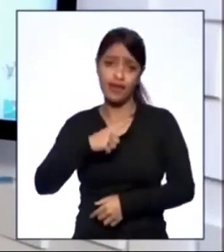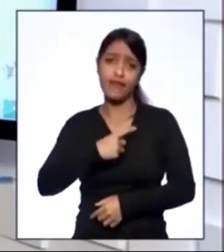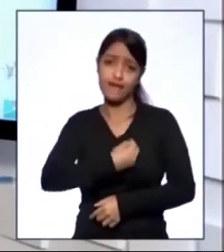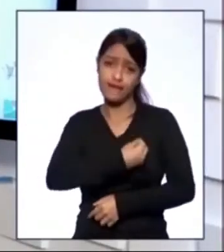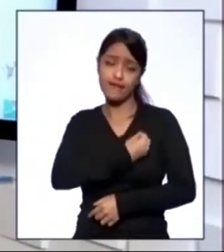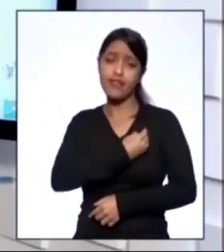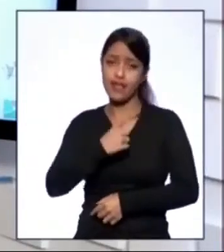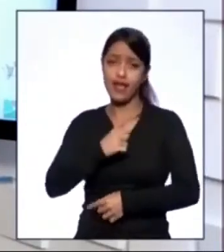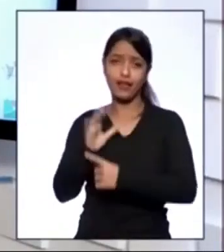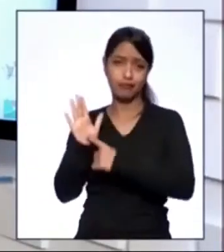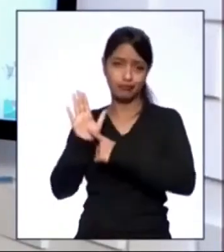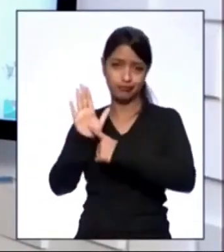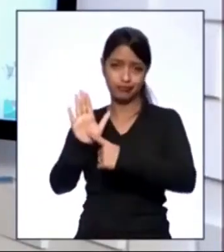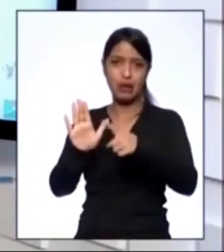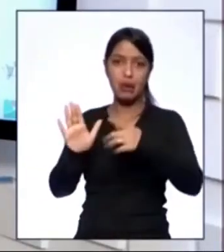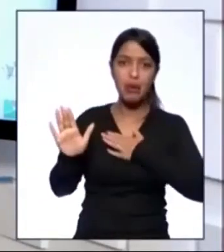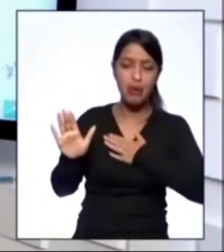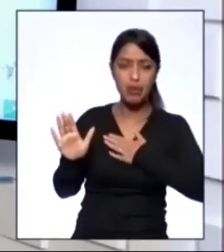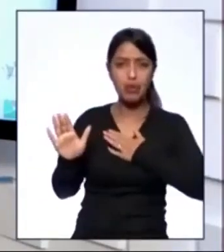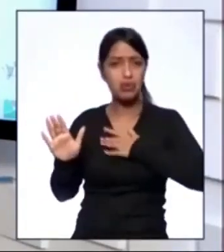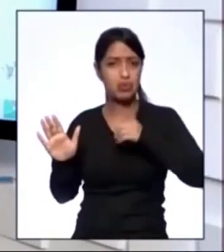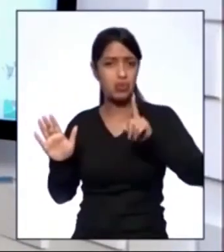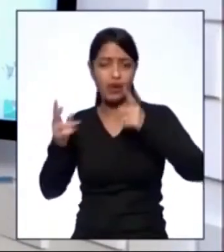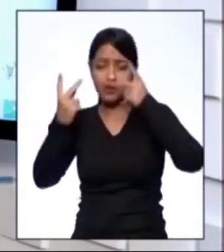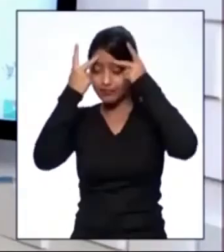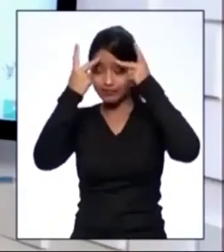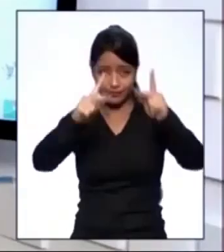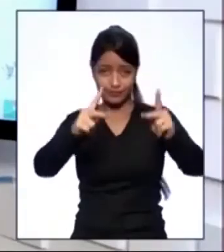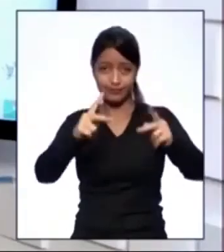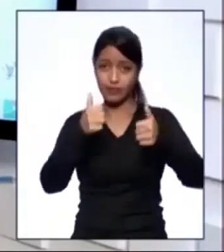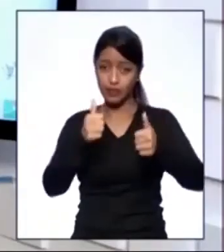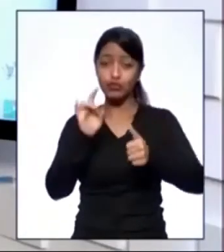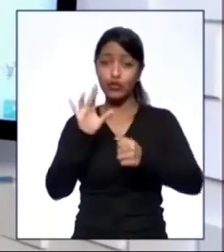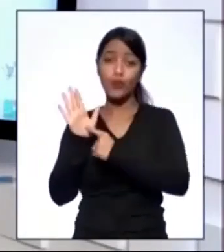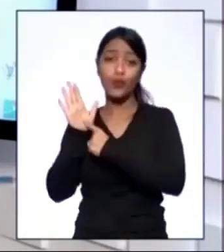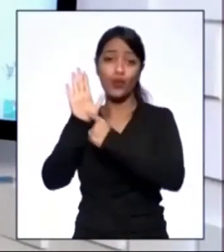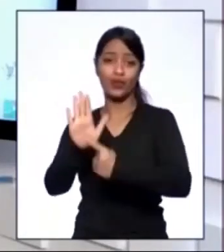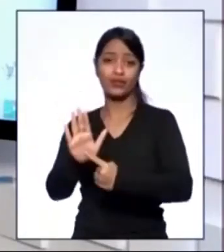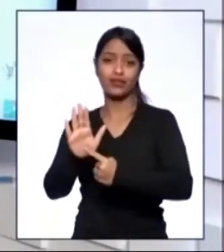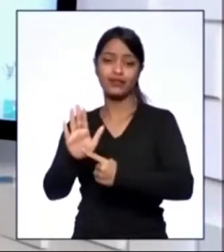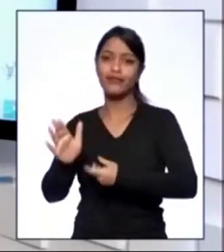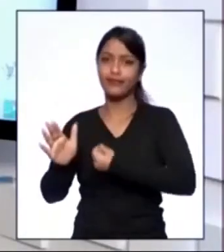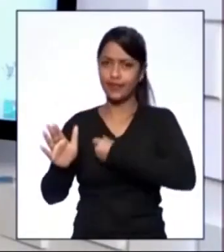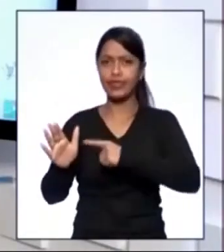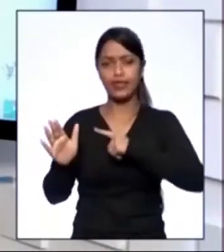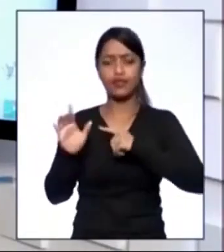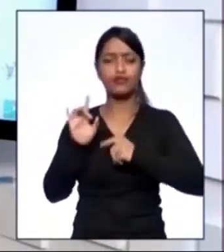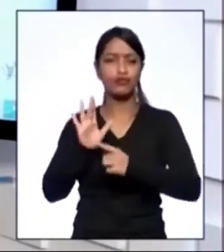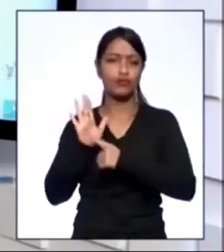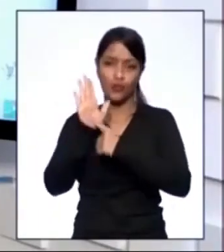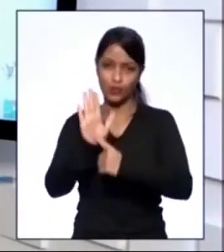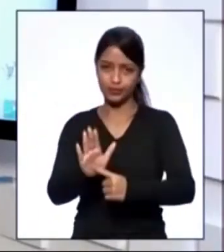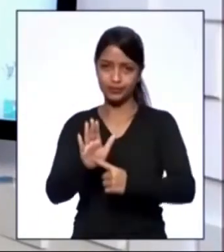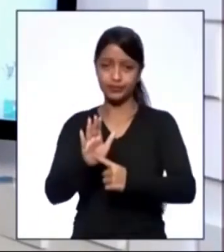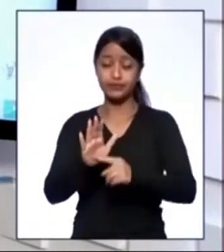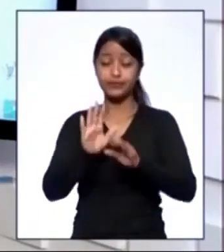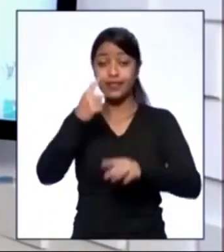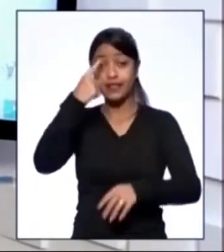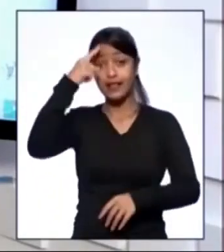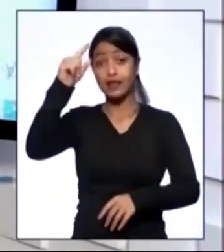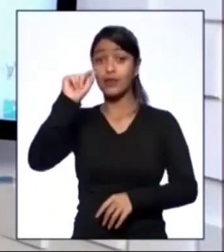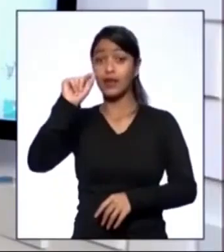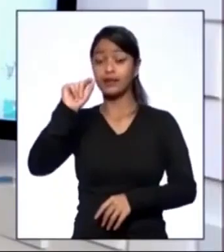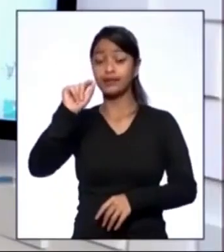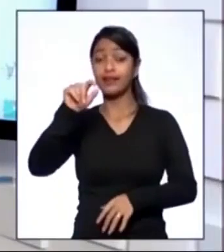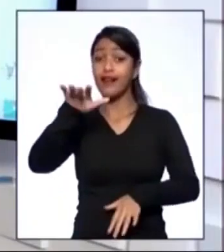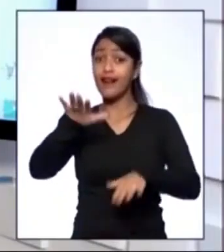você não gosta, é um outro movimento particular seu, tá bom? Mas lembre-se disso, tá? Então, às vezes, o palavrão na boca